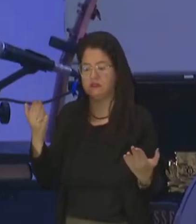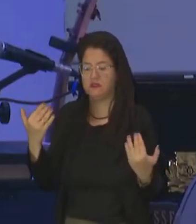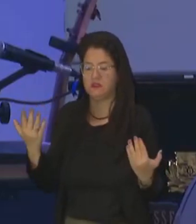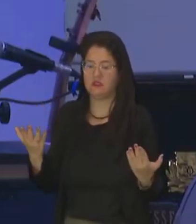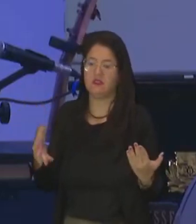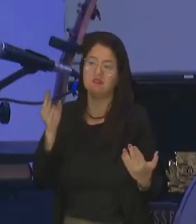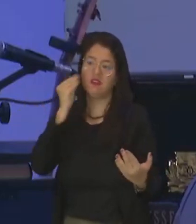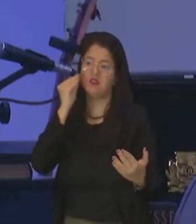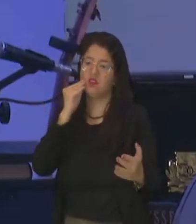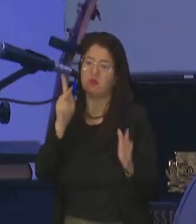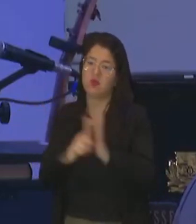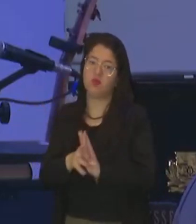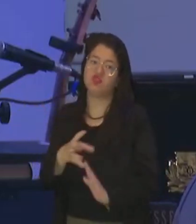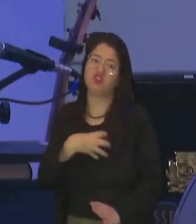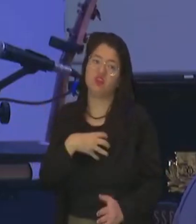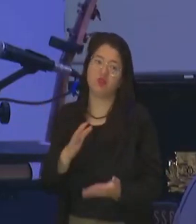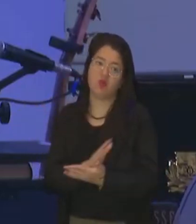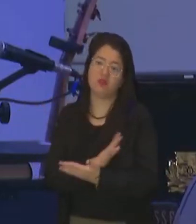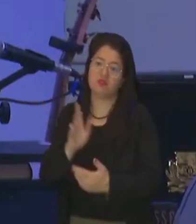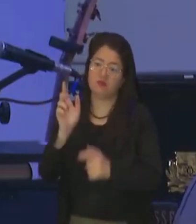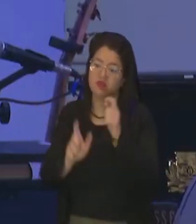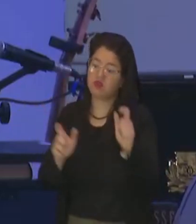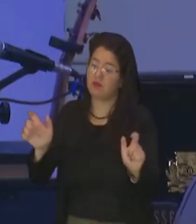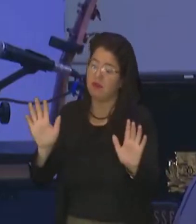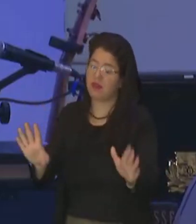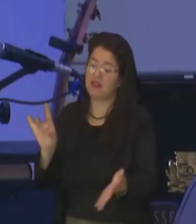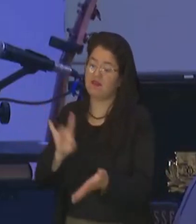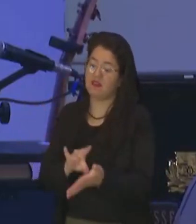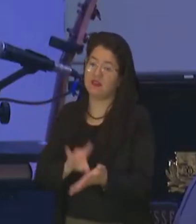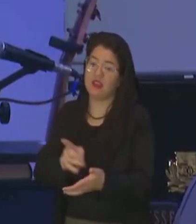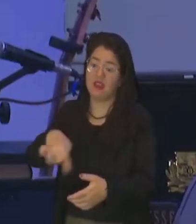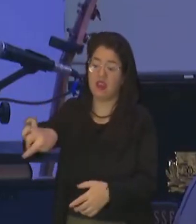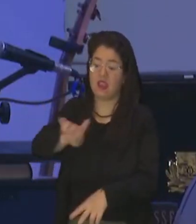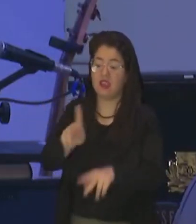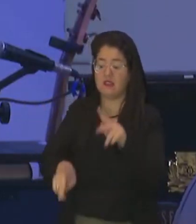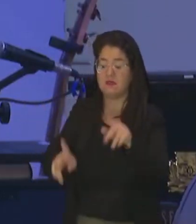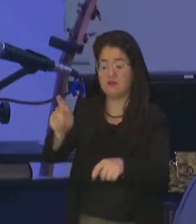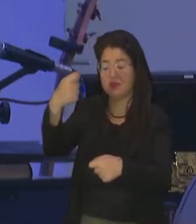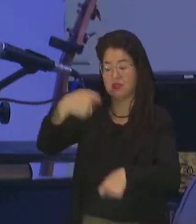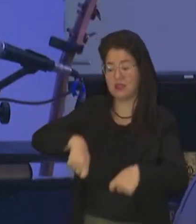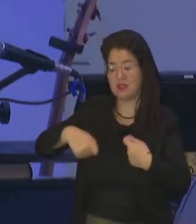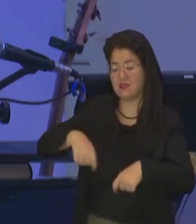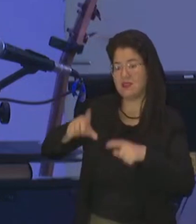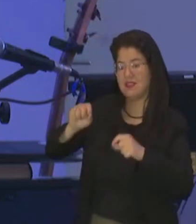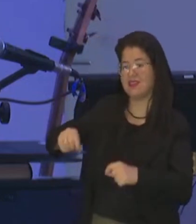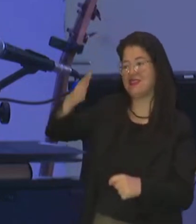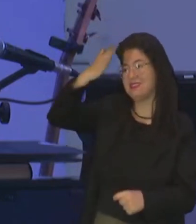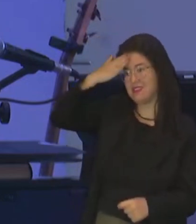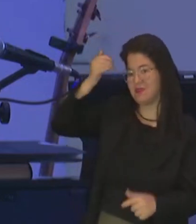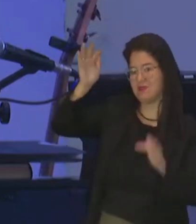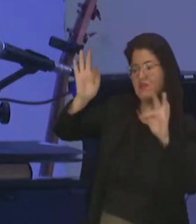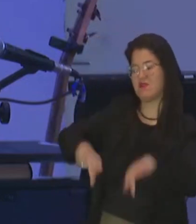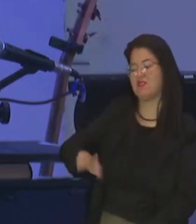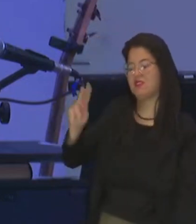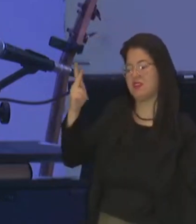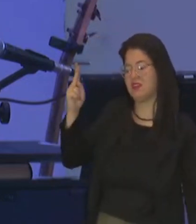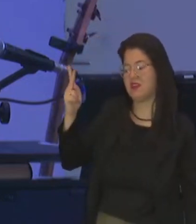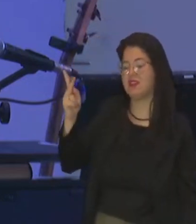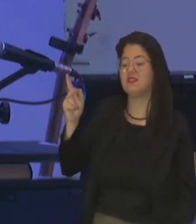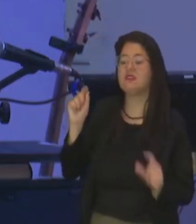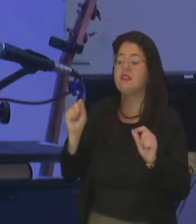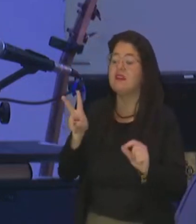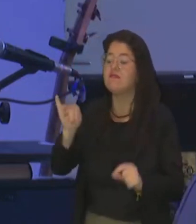tentando do seu próprio jeito, quando na verdade o que eles precisam é ouvir a continuação da história. E eles têm que ouvir de